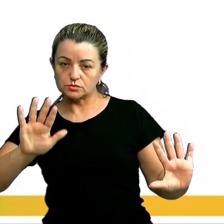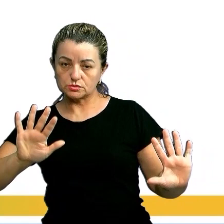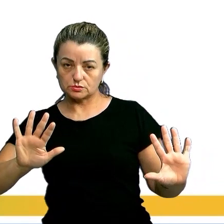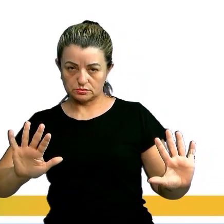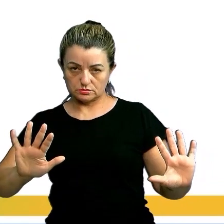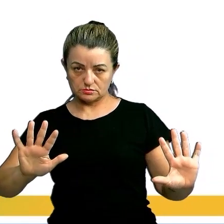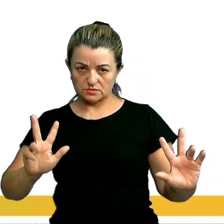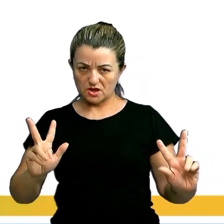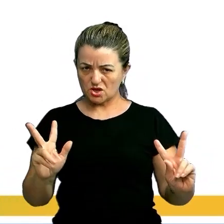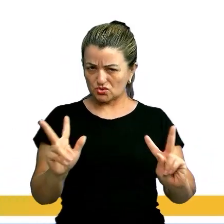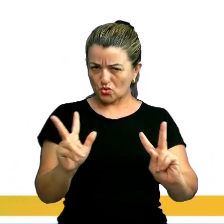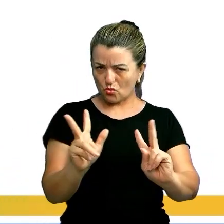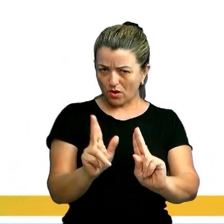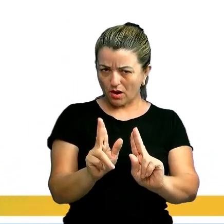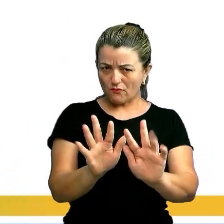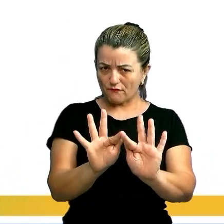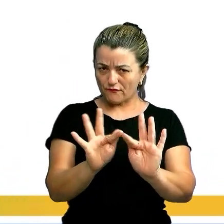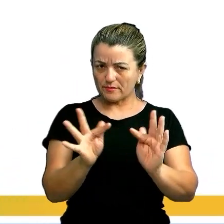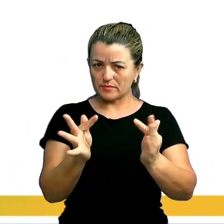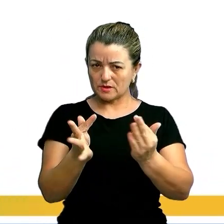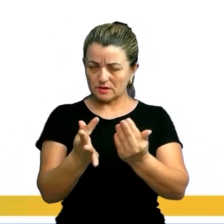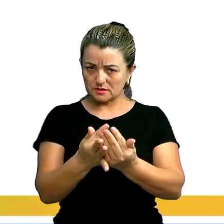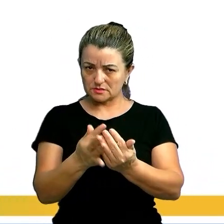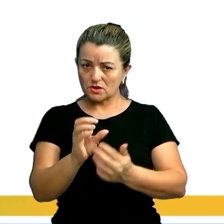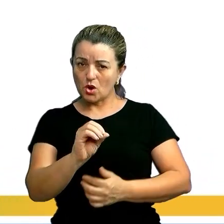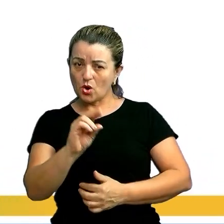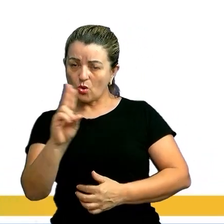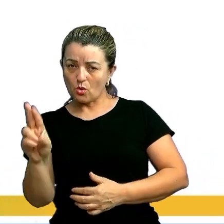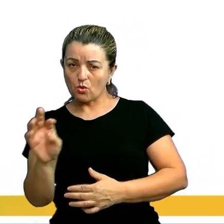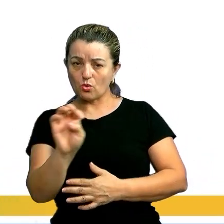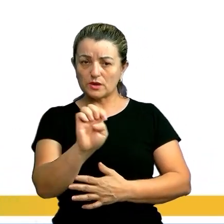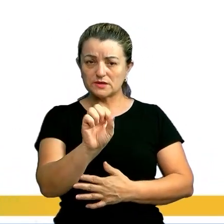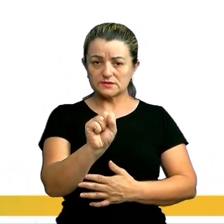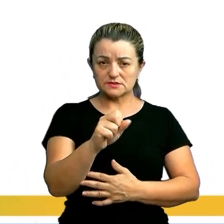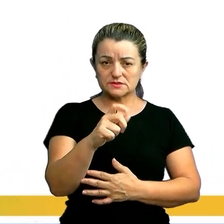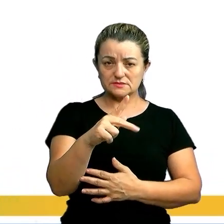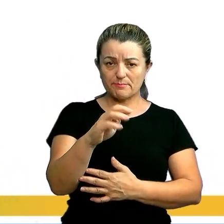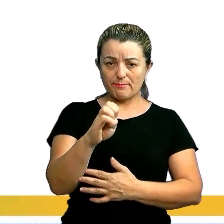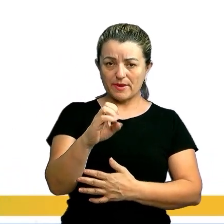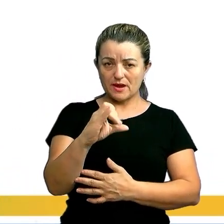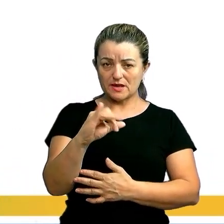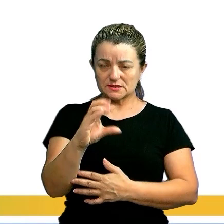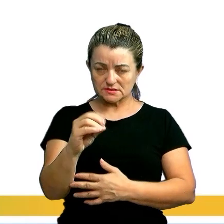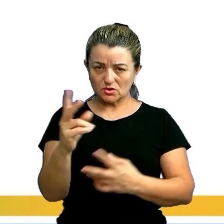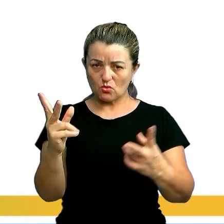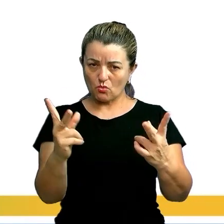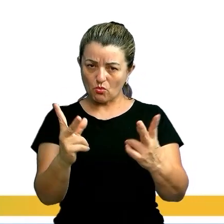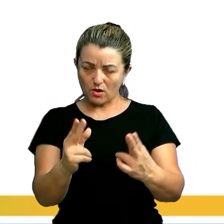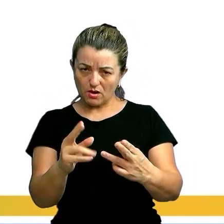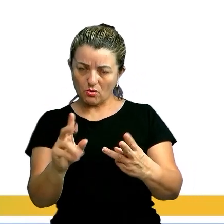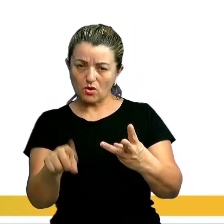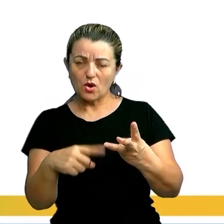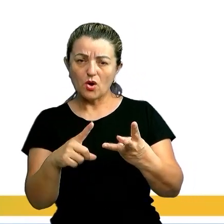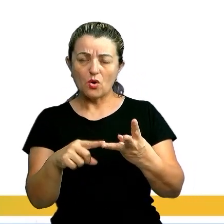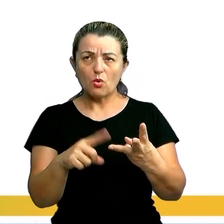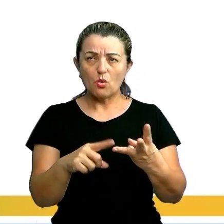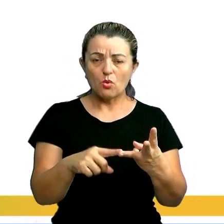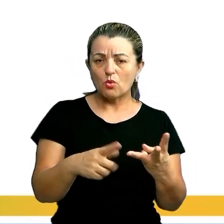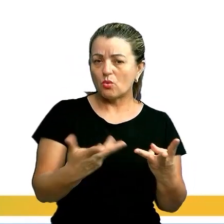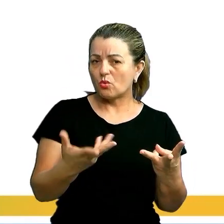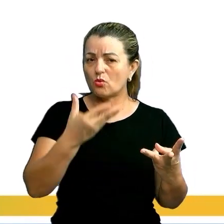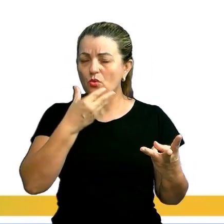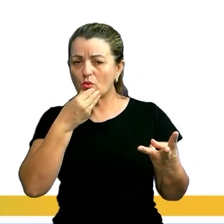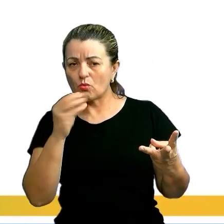da mesma família, da mesma espécie, do mesmo gênero, mas de espécies